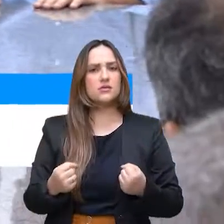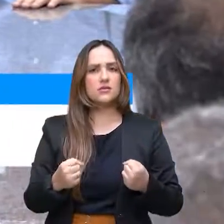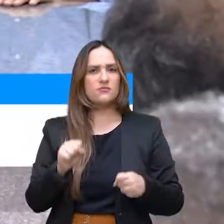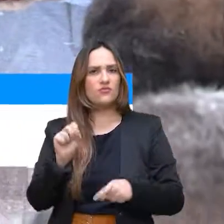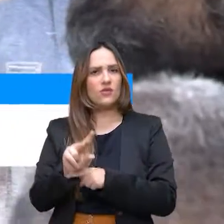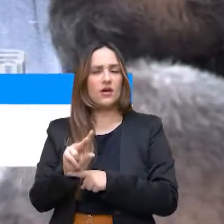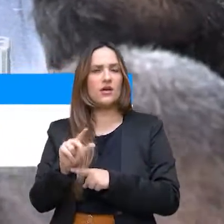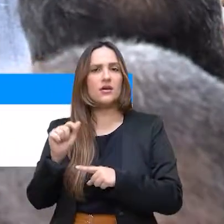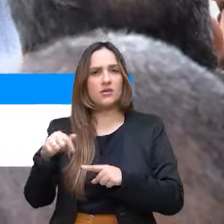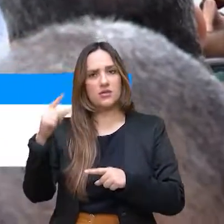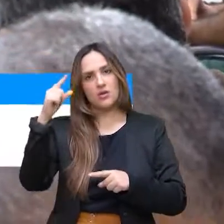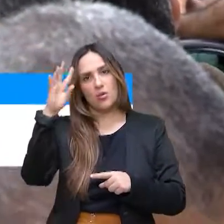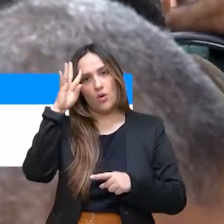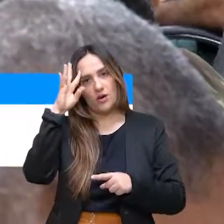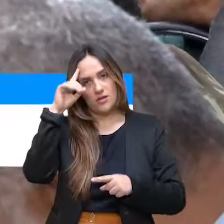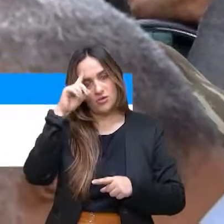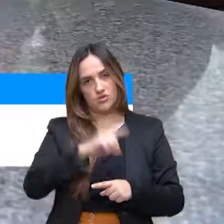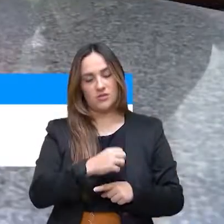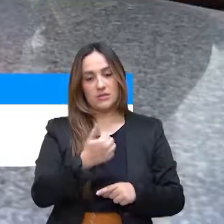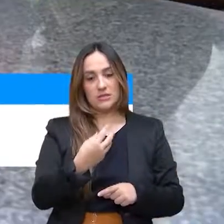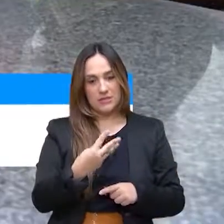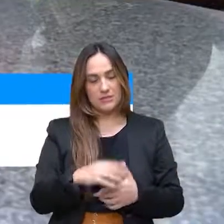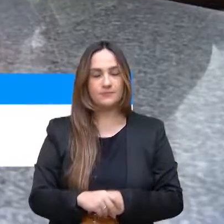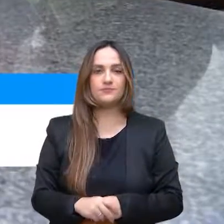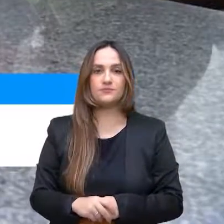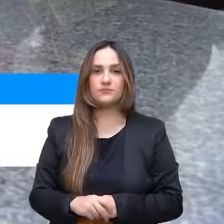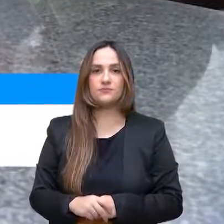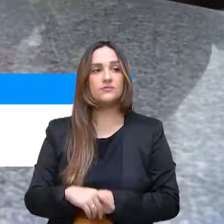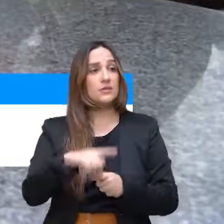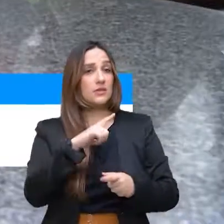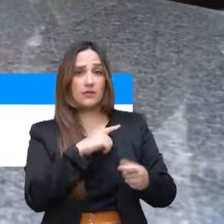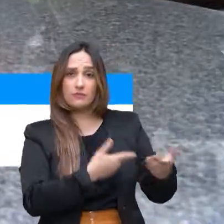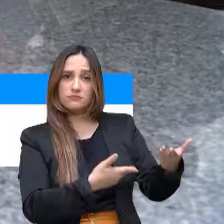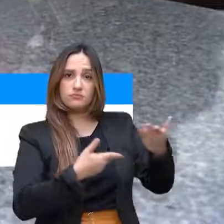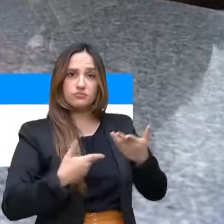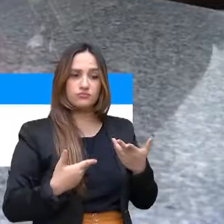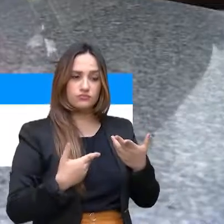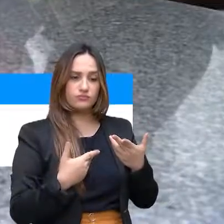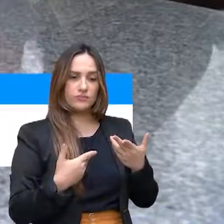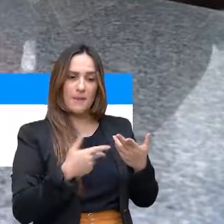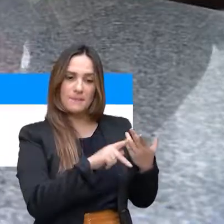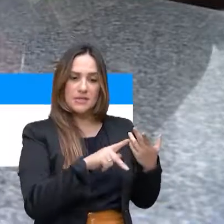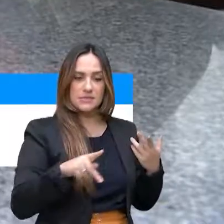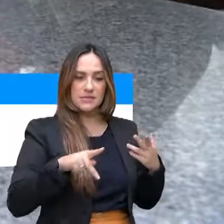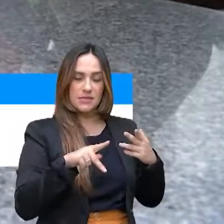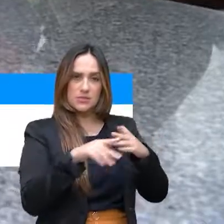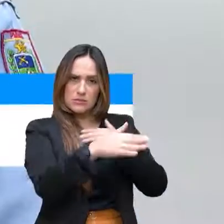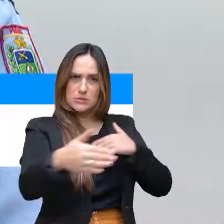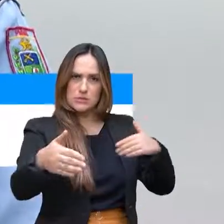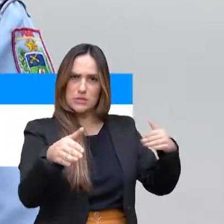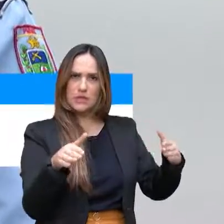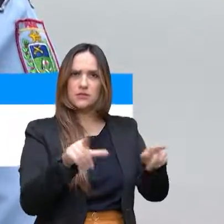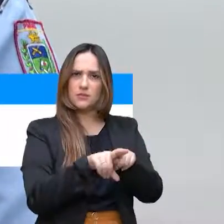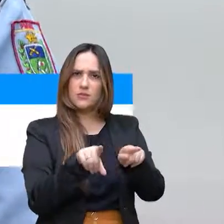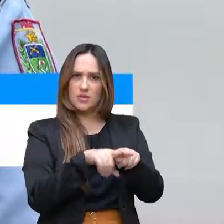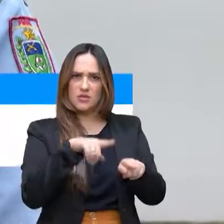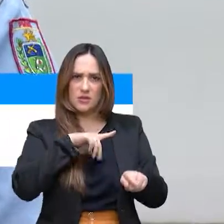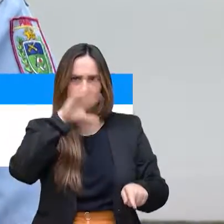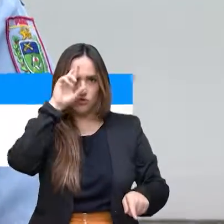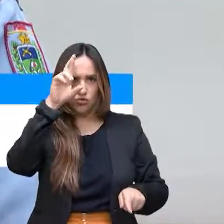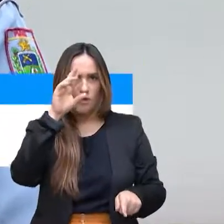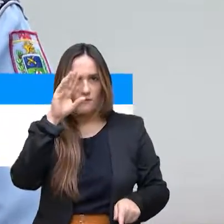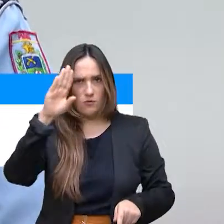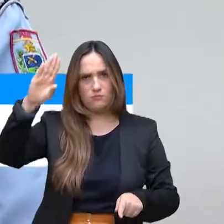o cargo nesta quarta-feira, dia 13. O encontro foi realizado na sala da presidência da Casa com a presença de